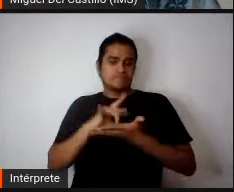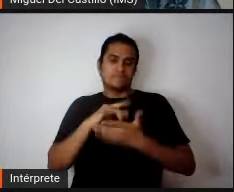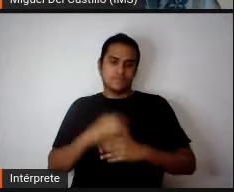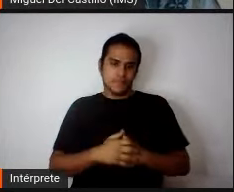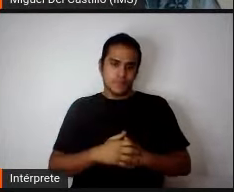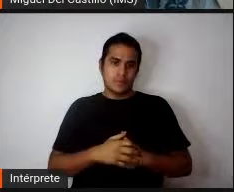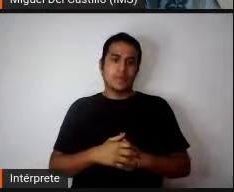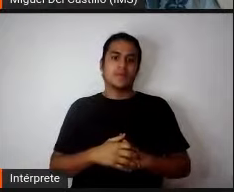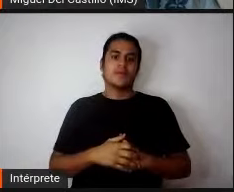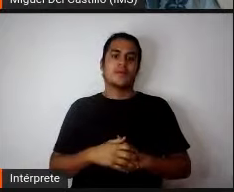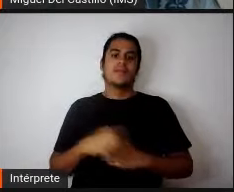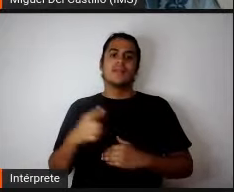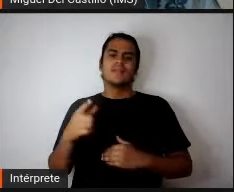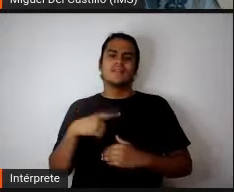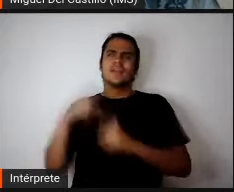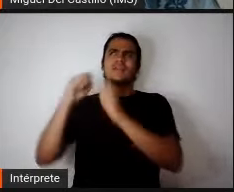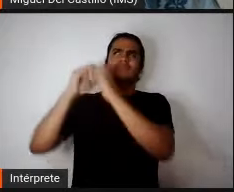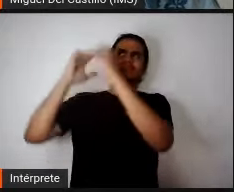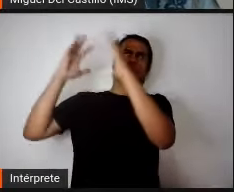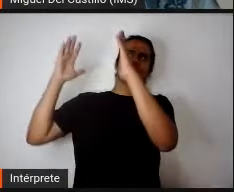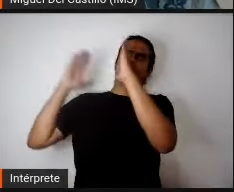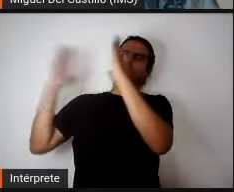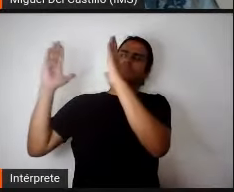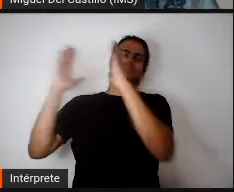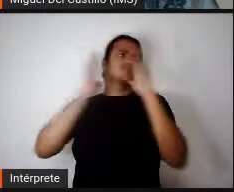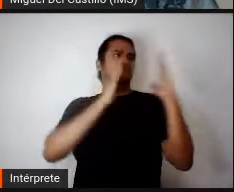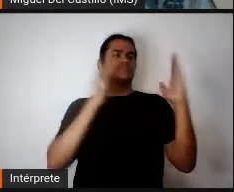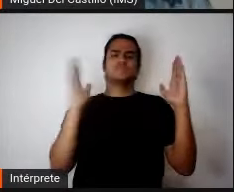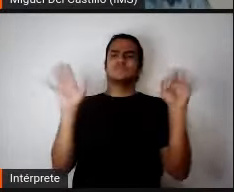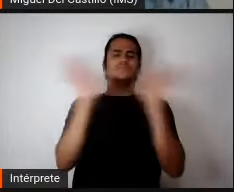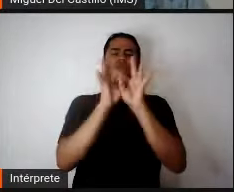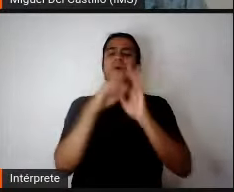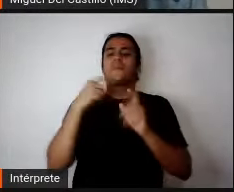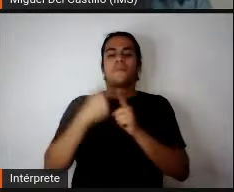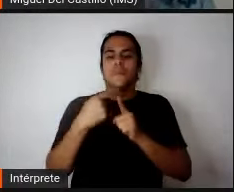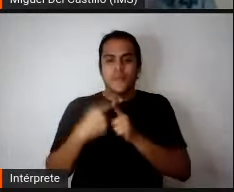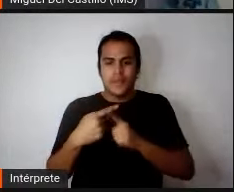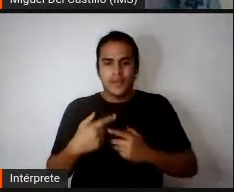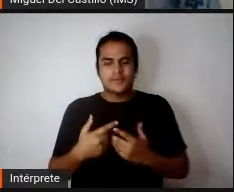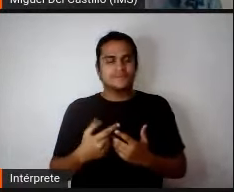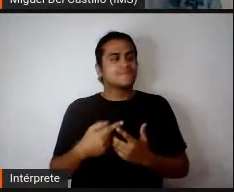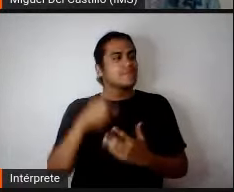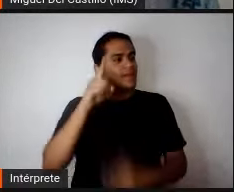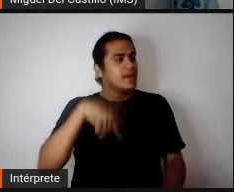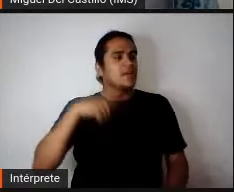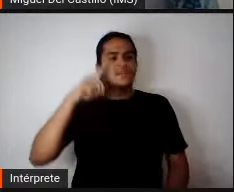Eu faço essas conexões porque é muito difícil você traçar